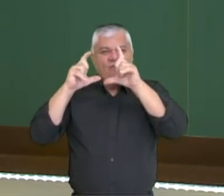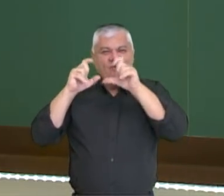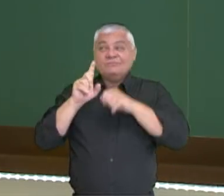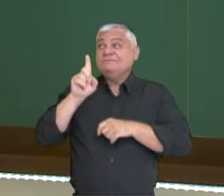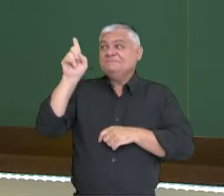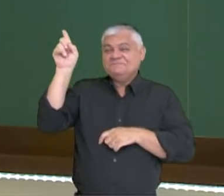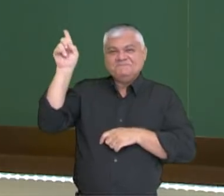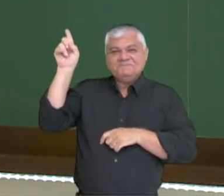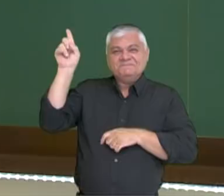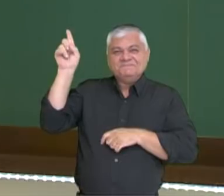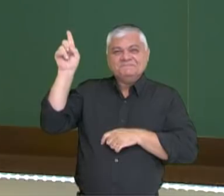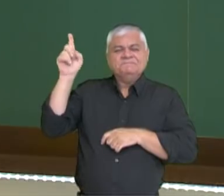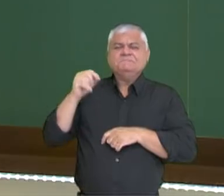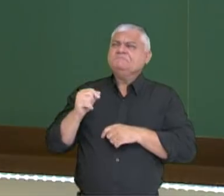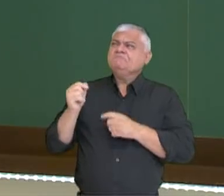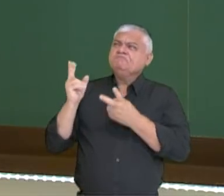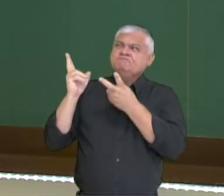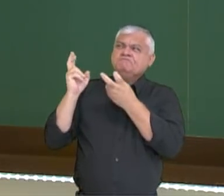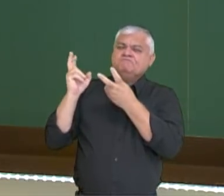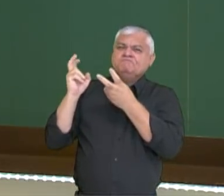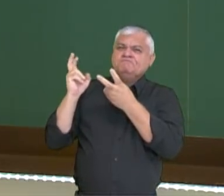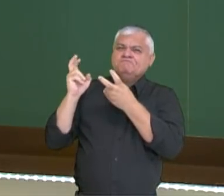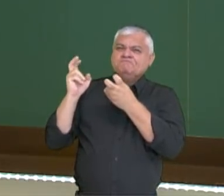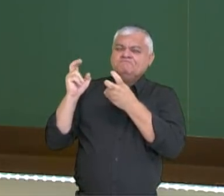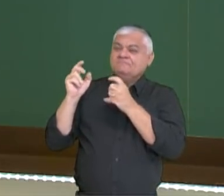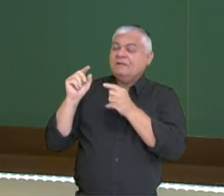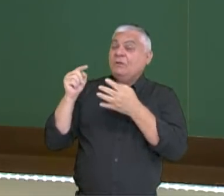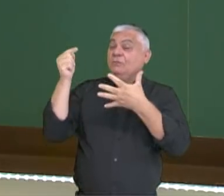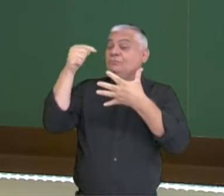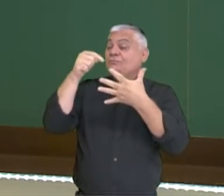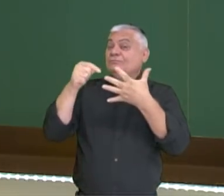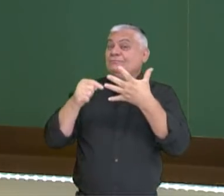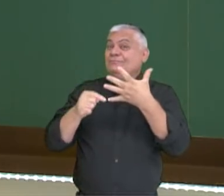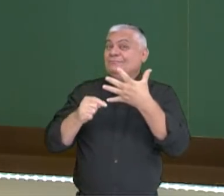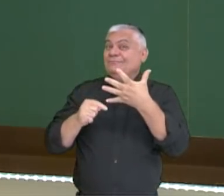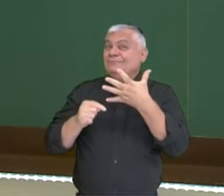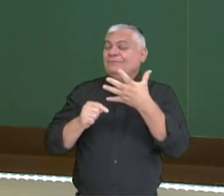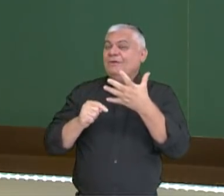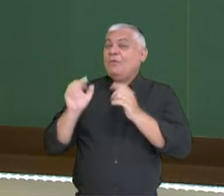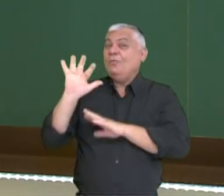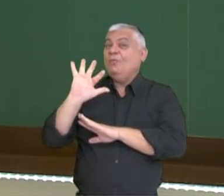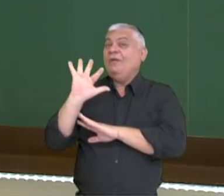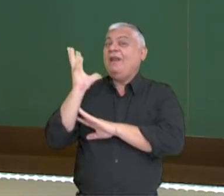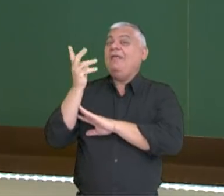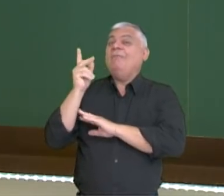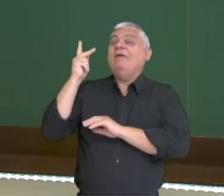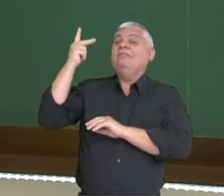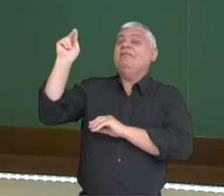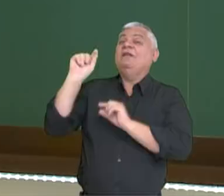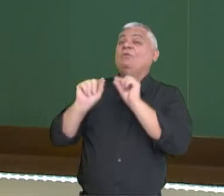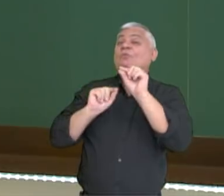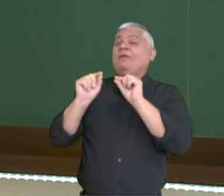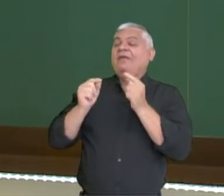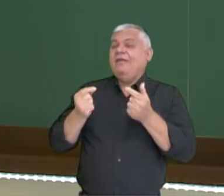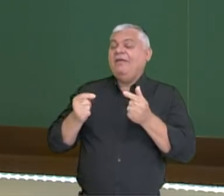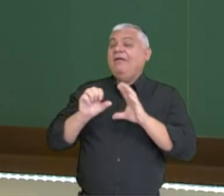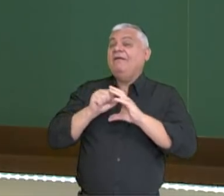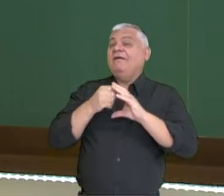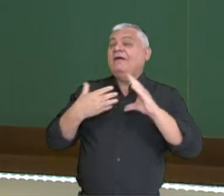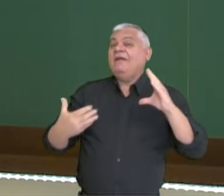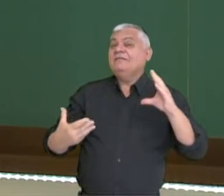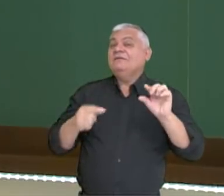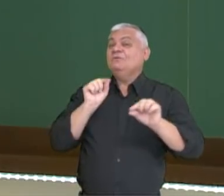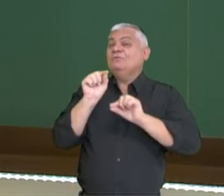temos ali, né? O fator determinante para o clima desta área que está na imagem ali. Que